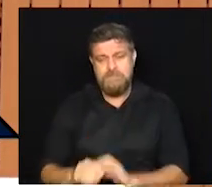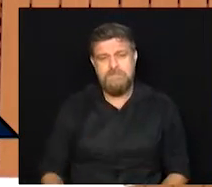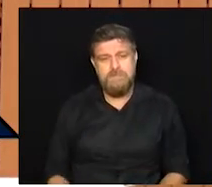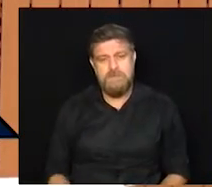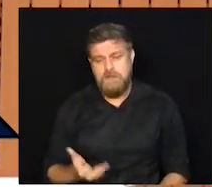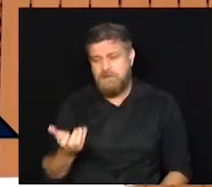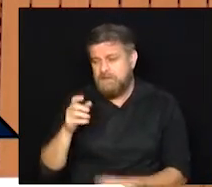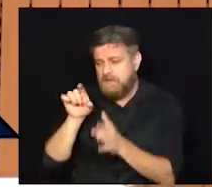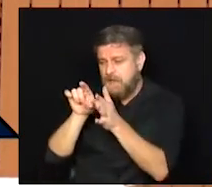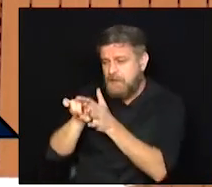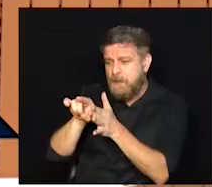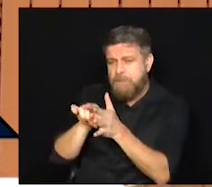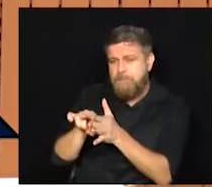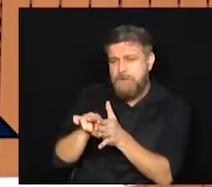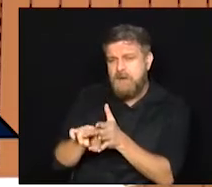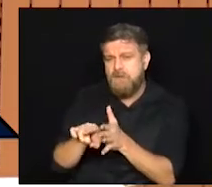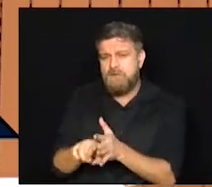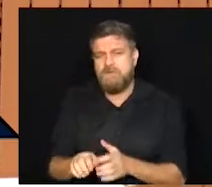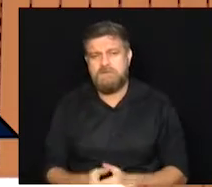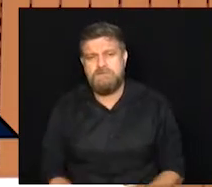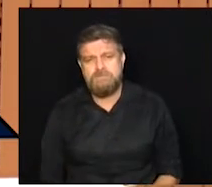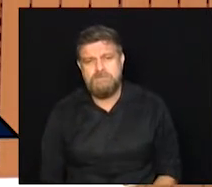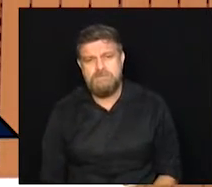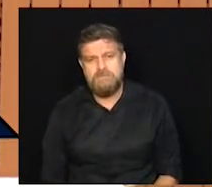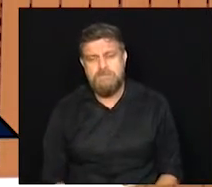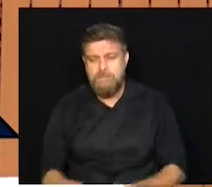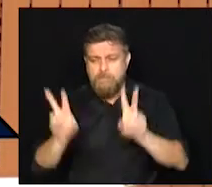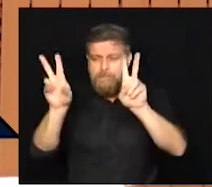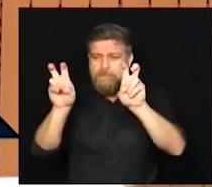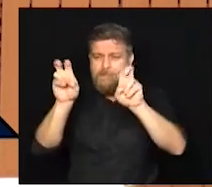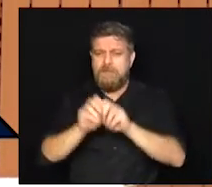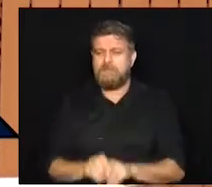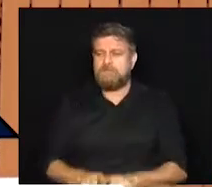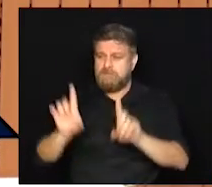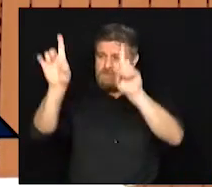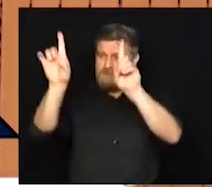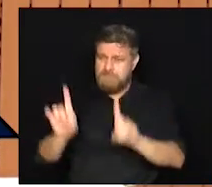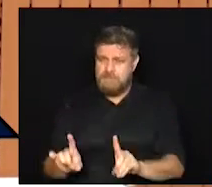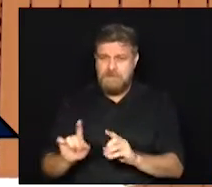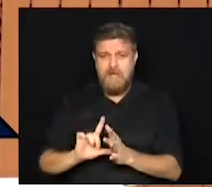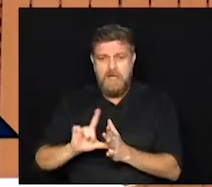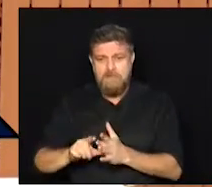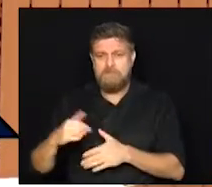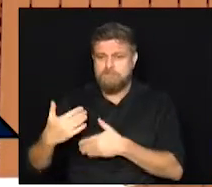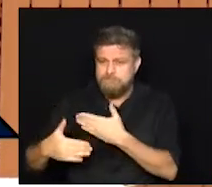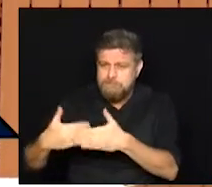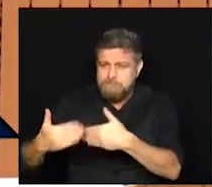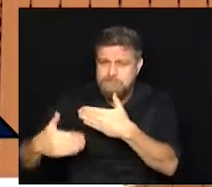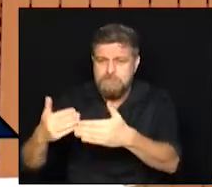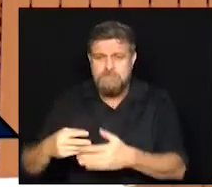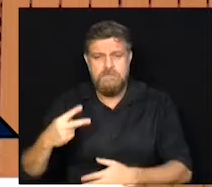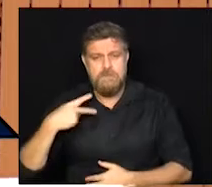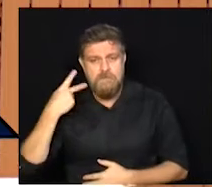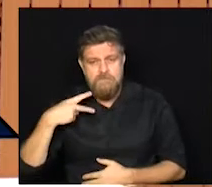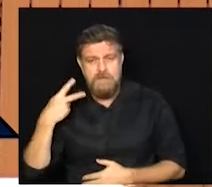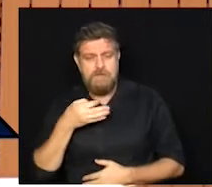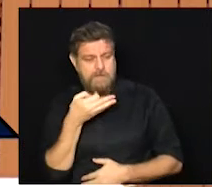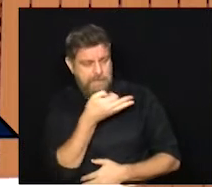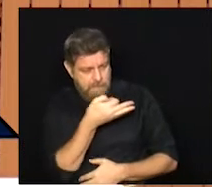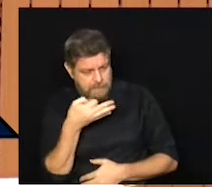a respeito da deficiência. Aí depois nós vamos dando Aí vou passar aos vereadores também que dê a